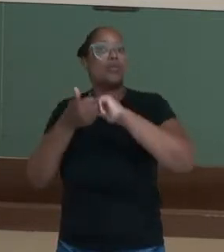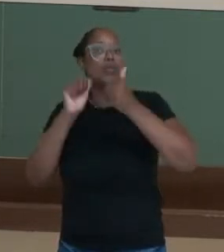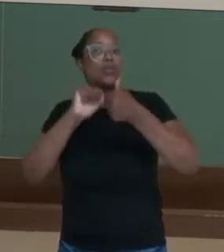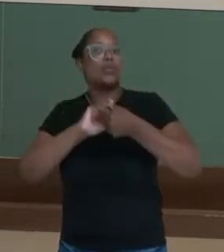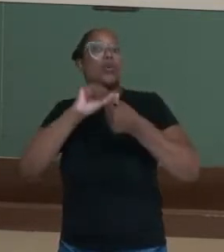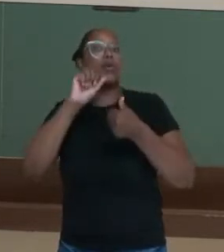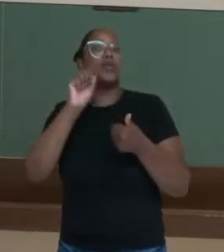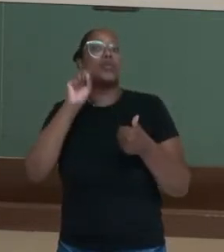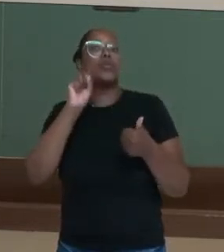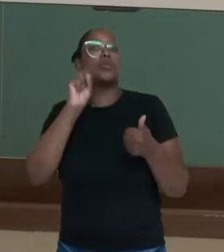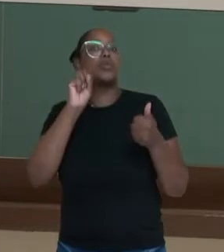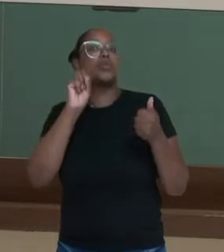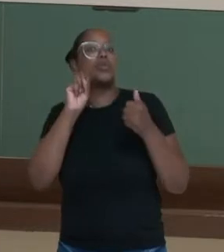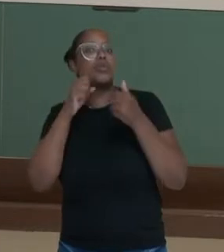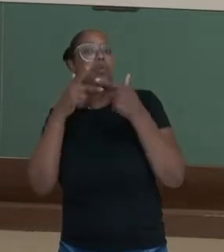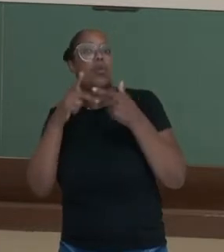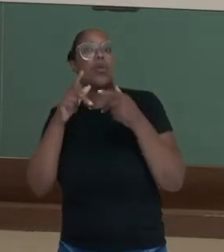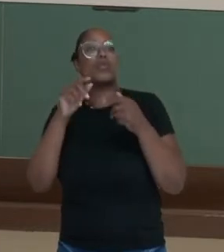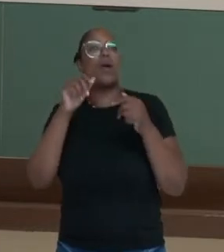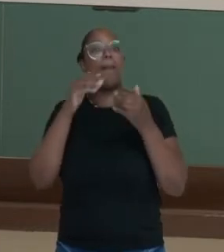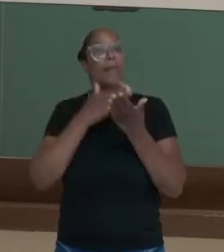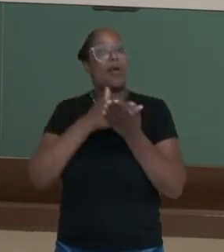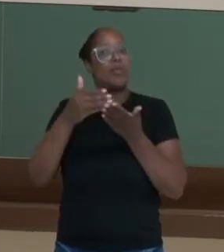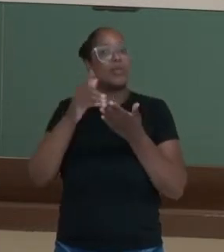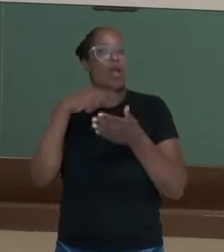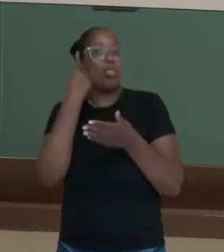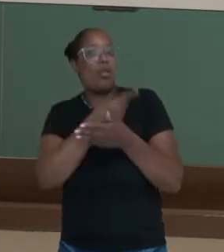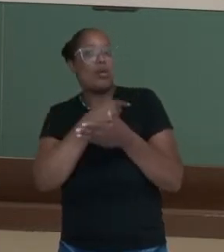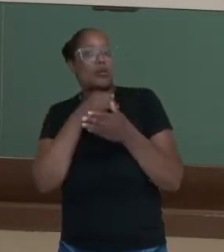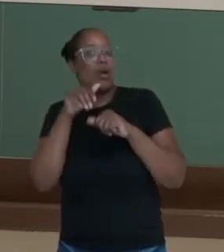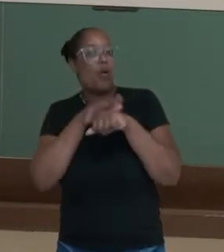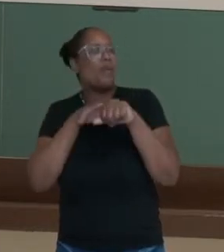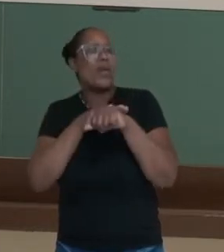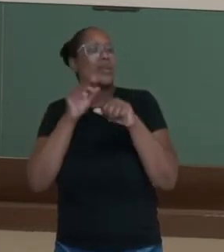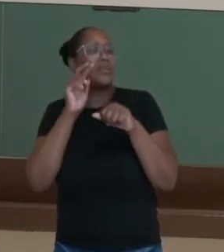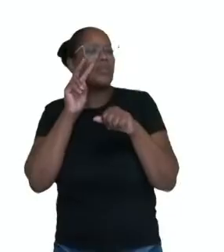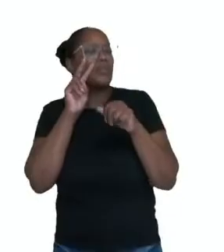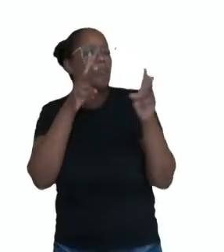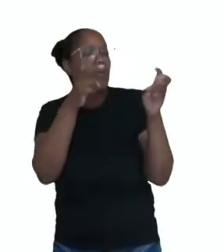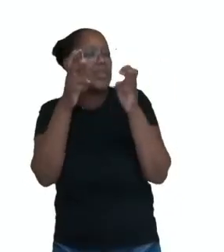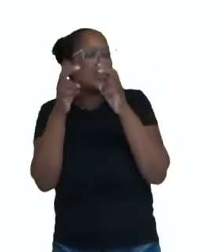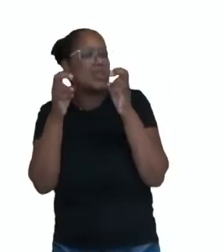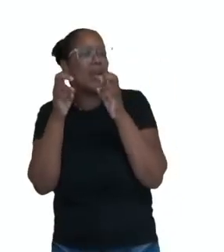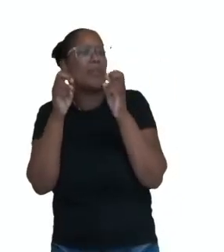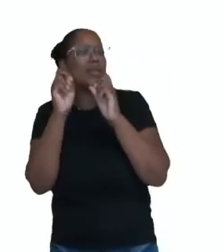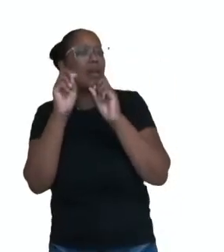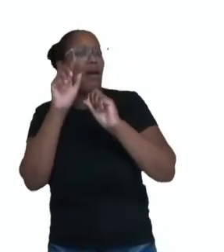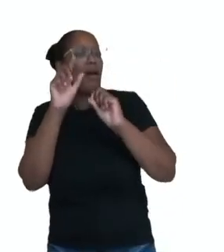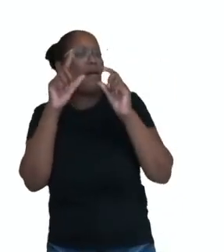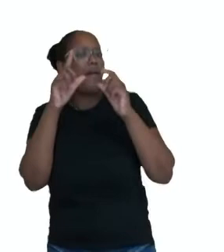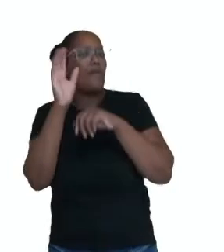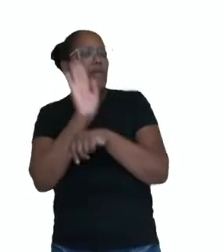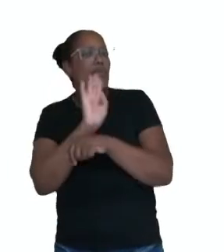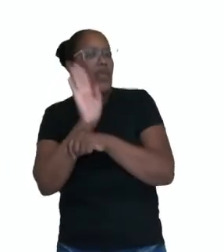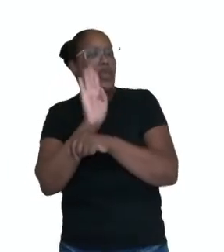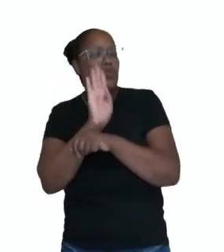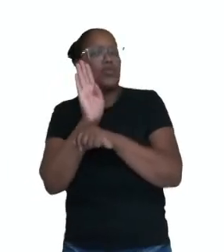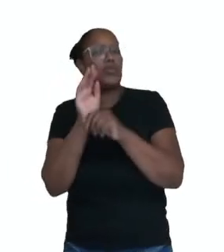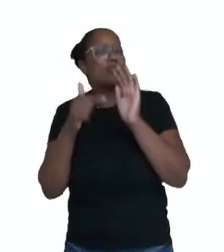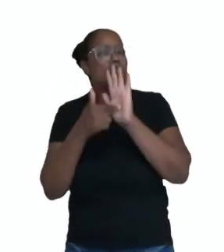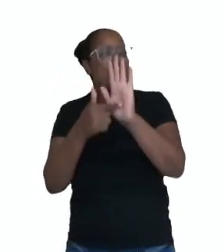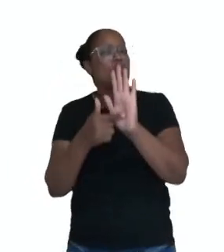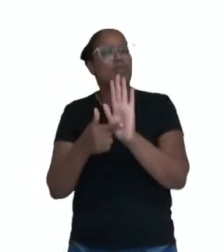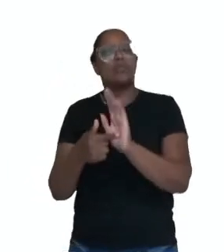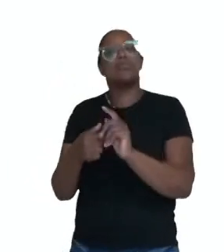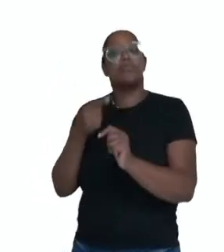dizer quais são. Mas para começar a nossa conversa, dá uma olhadinha só nessa imagem aí, ó. Nessa roda de capoeira.